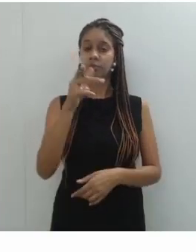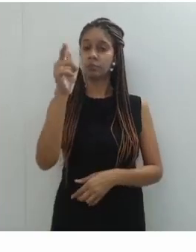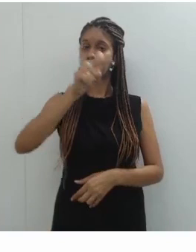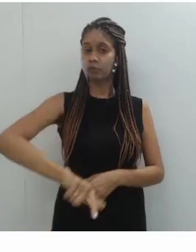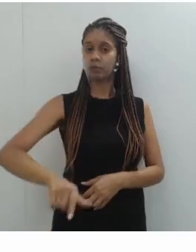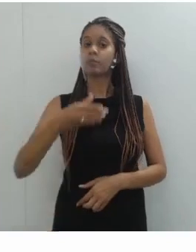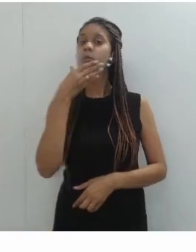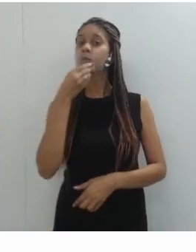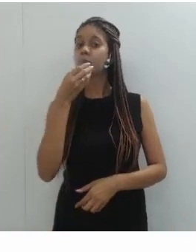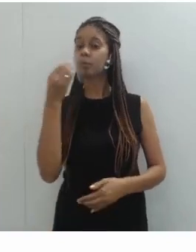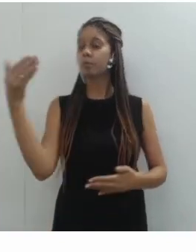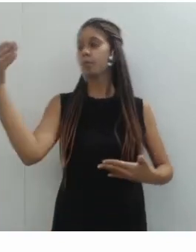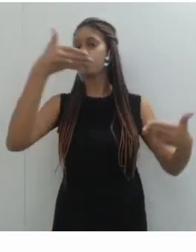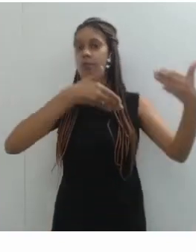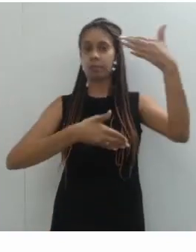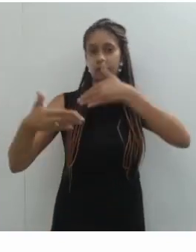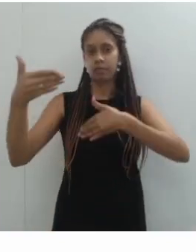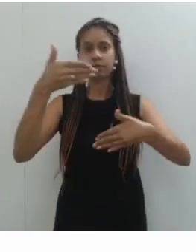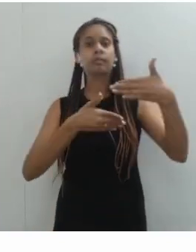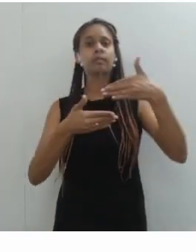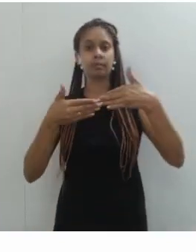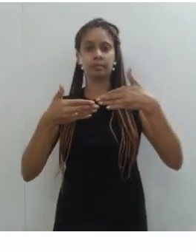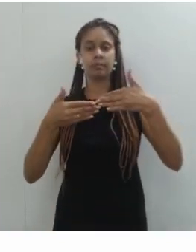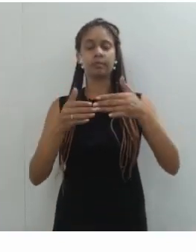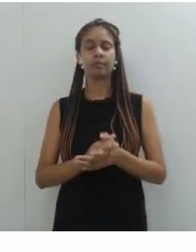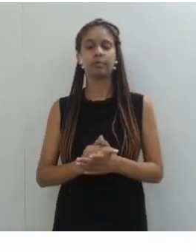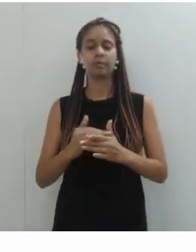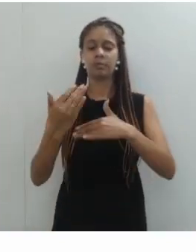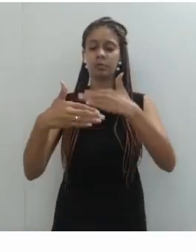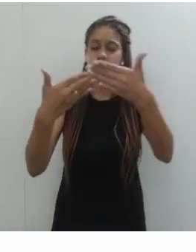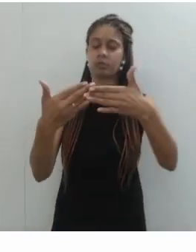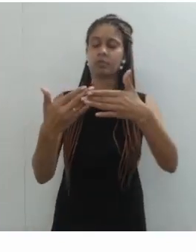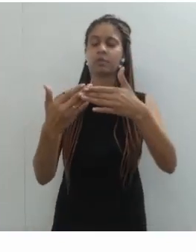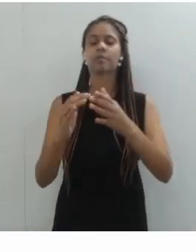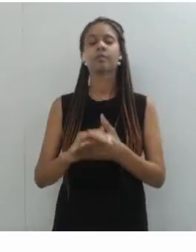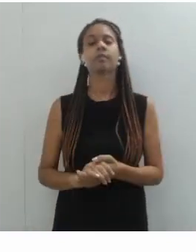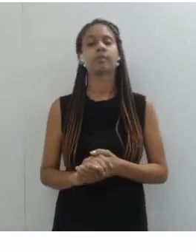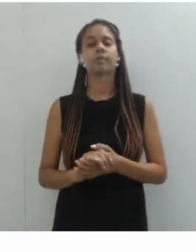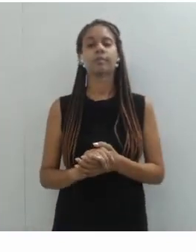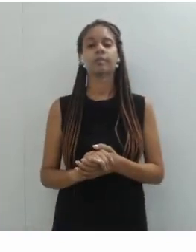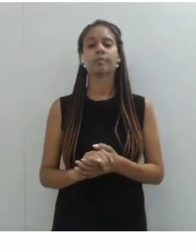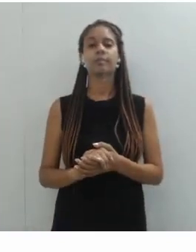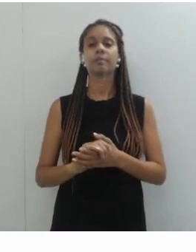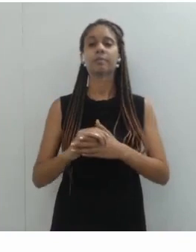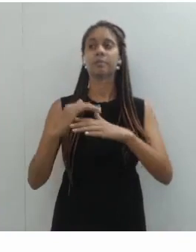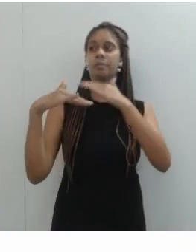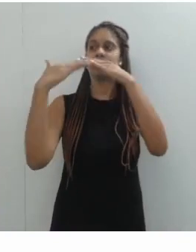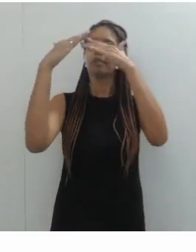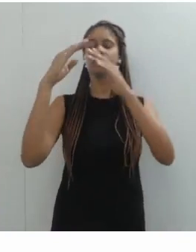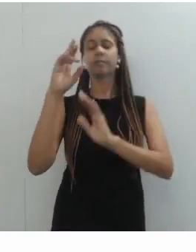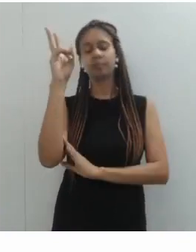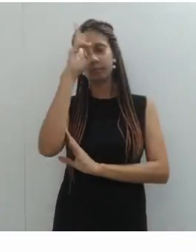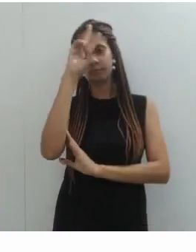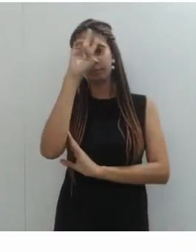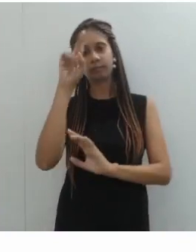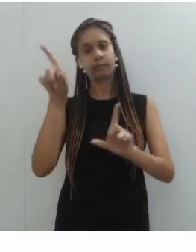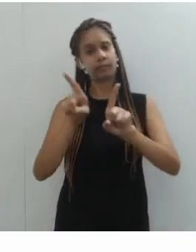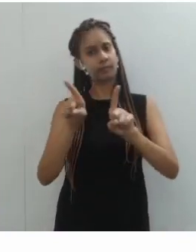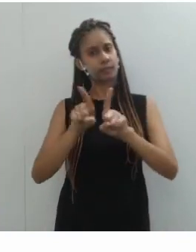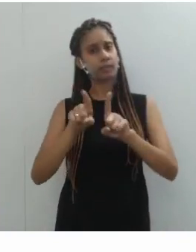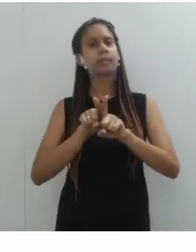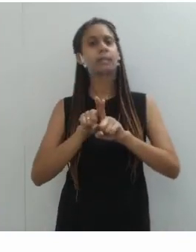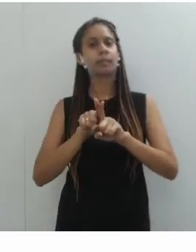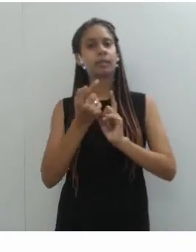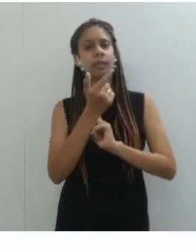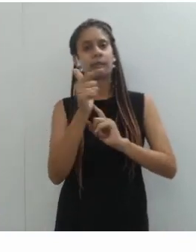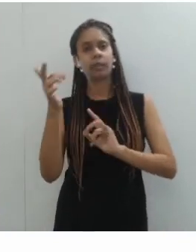homem participando desse processo de desenvolvimento da história. Eu trouxe outra também de um cara que